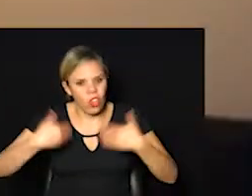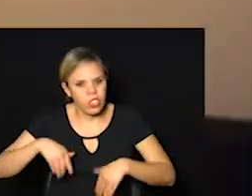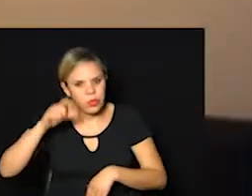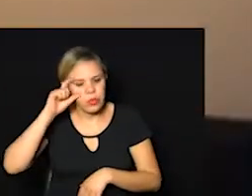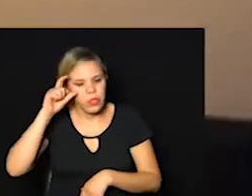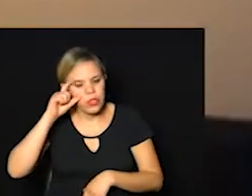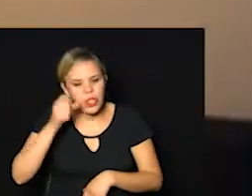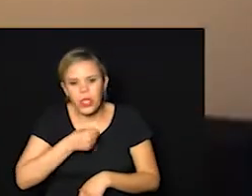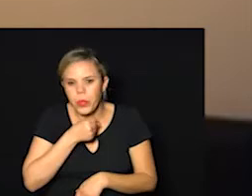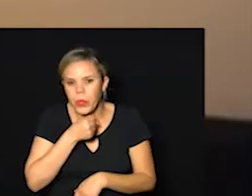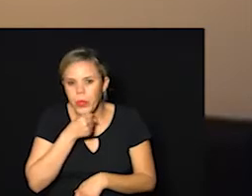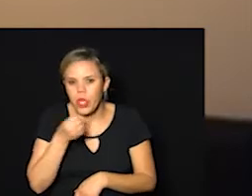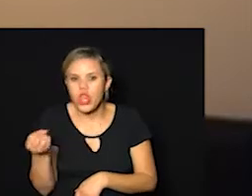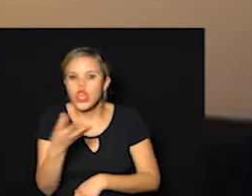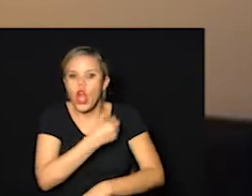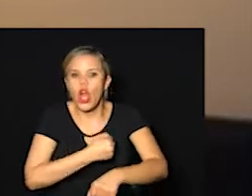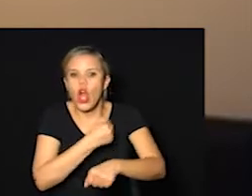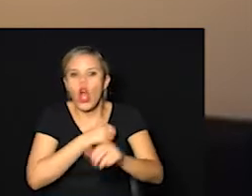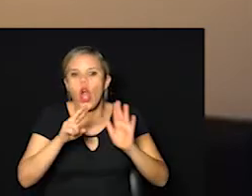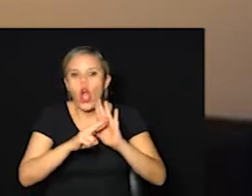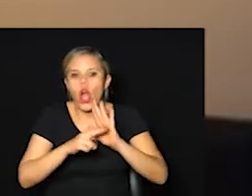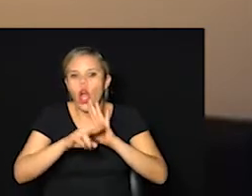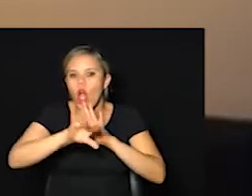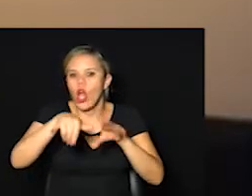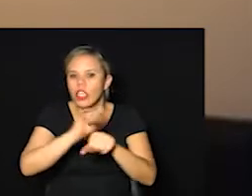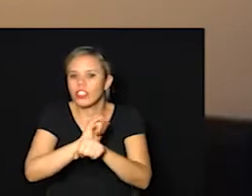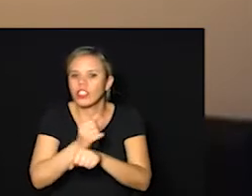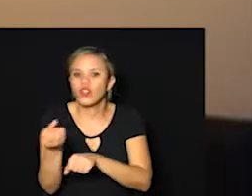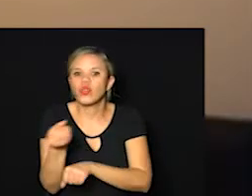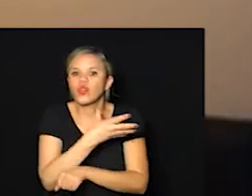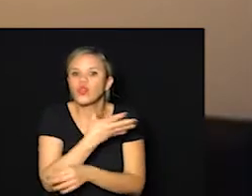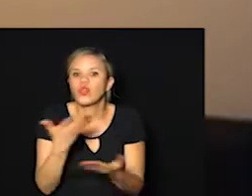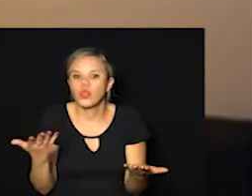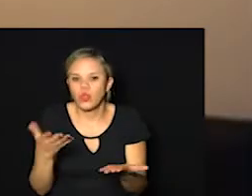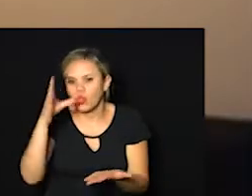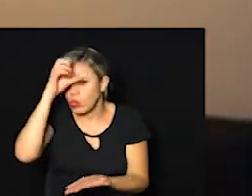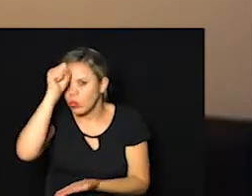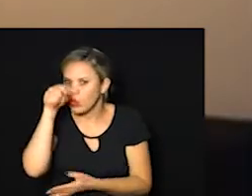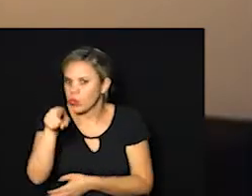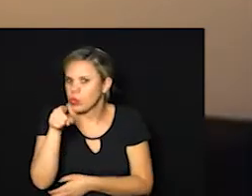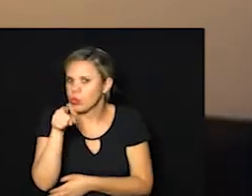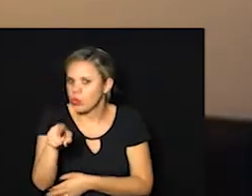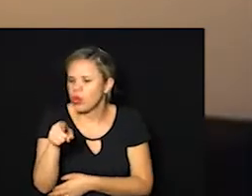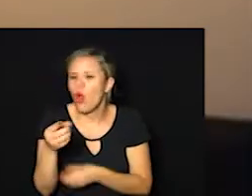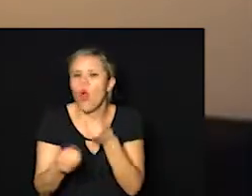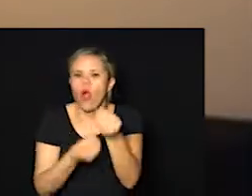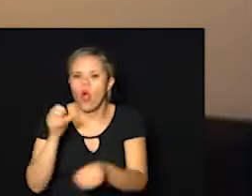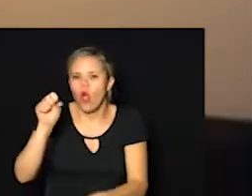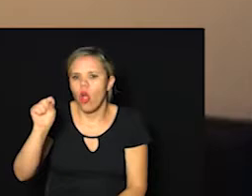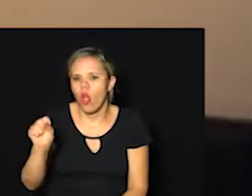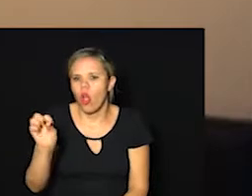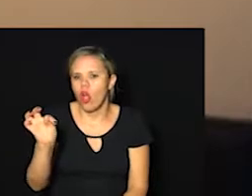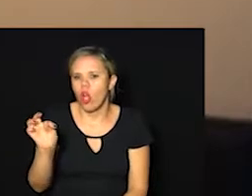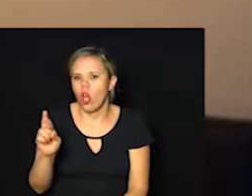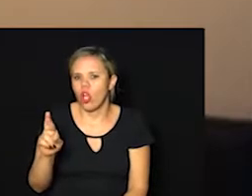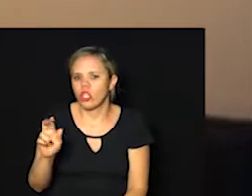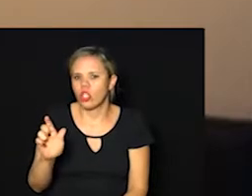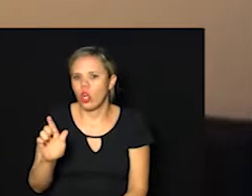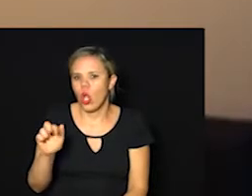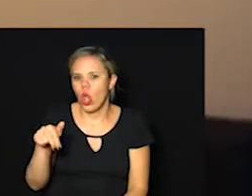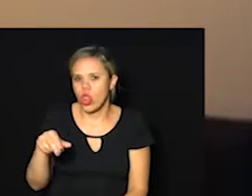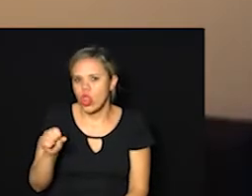Michel Amorim, receita nova aqui no canal, vídeo novo, e hoje você vai aprender um estrogonofe de bis